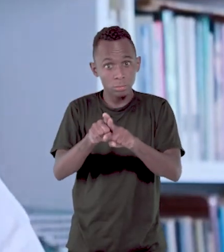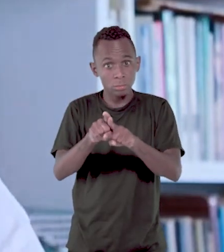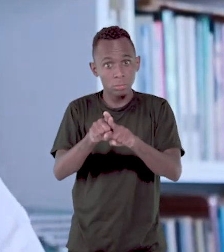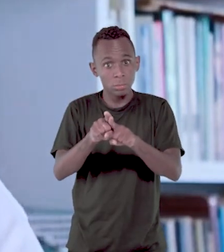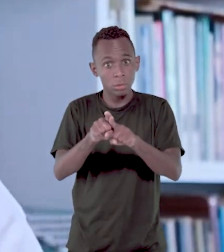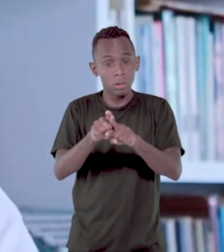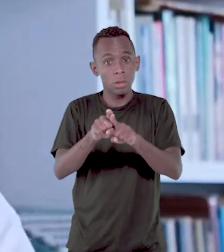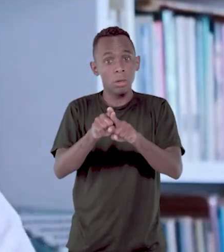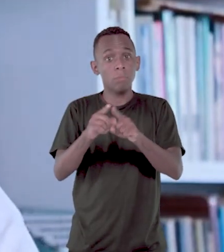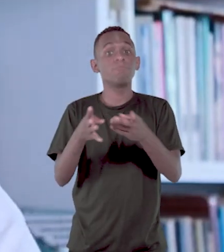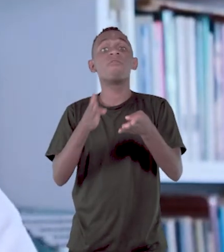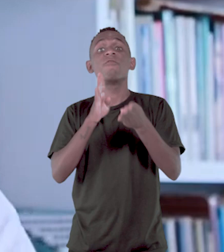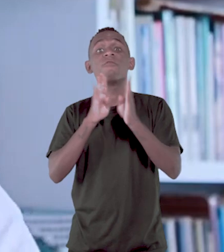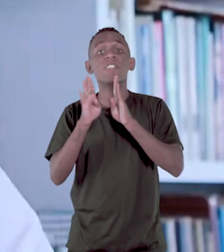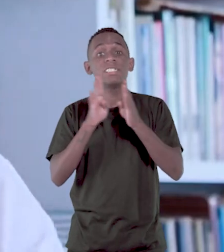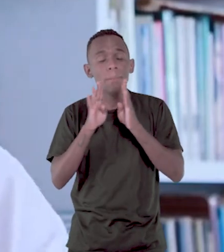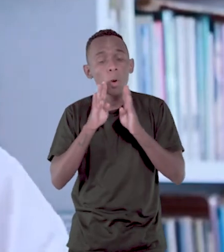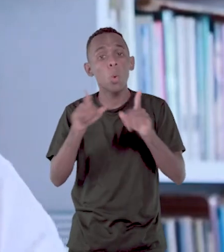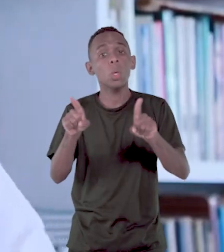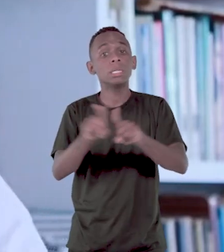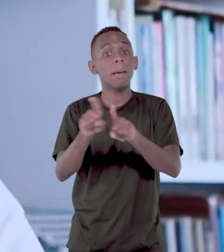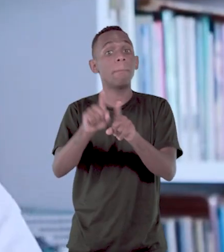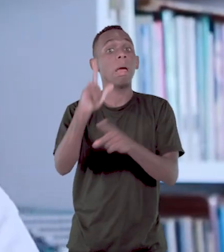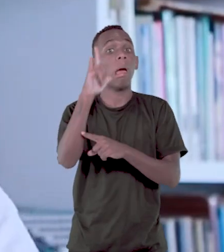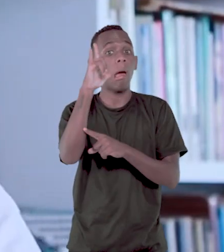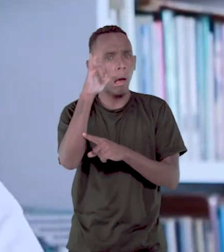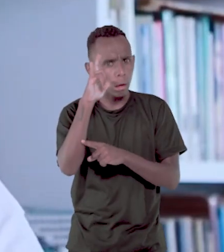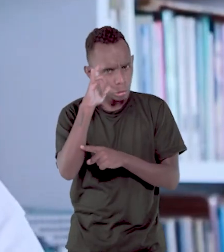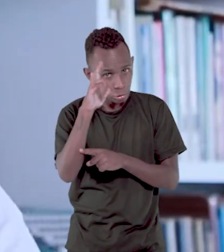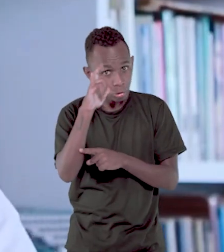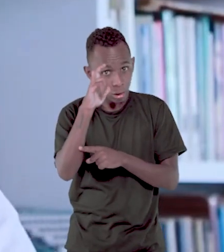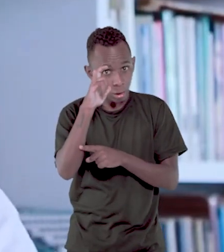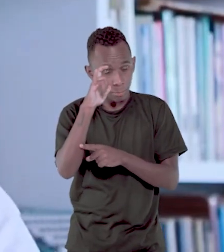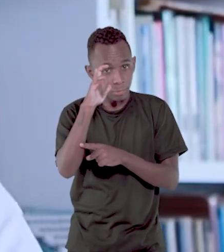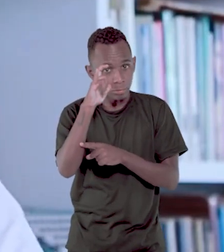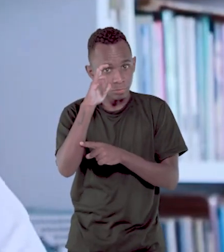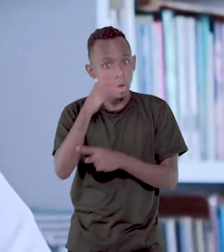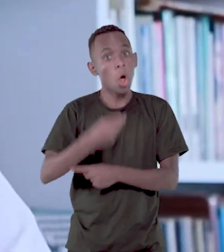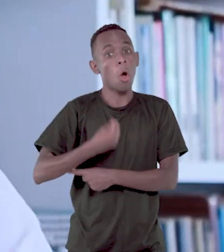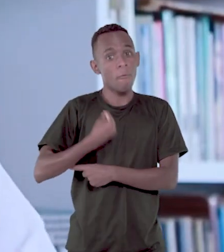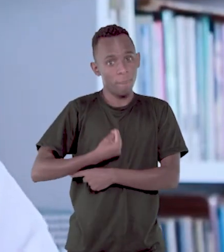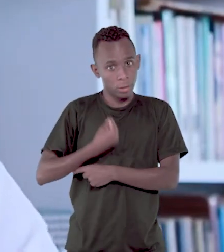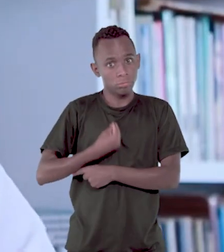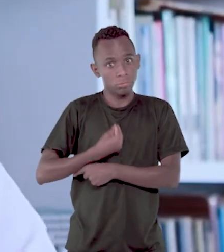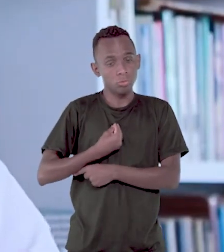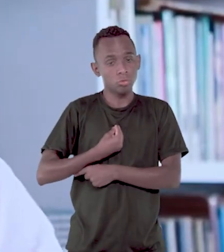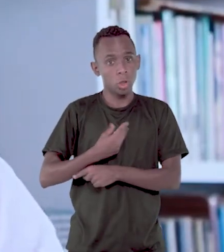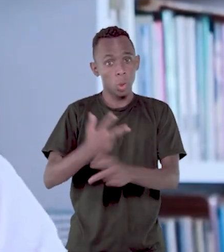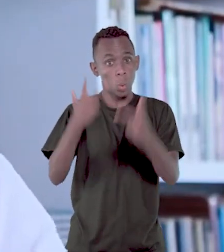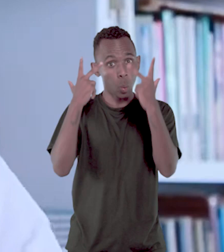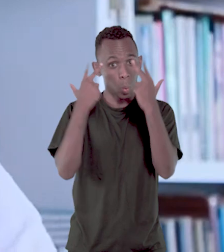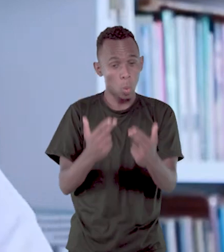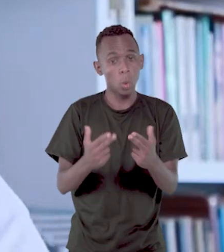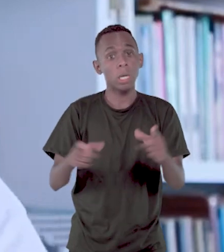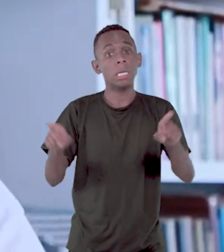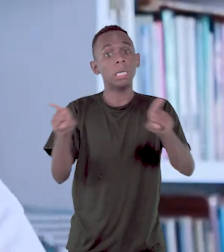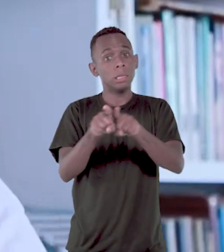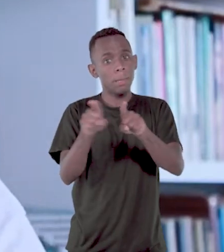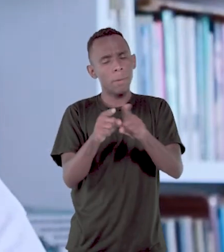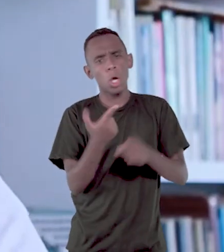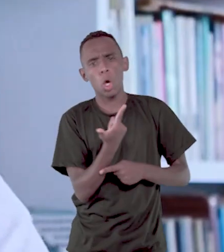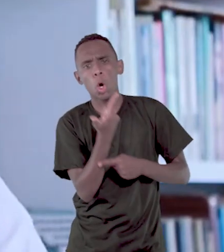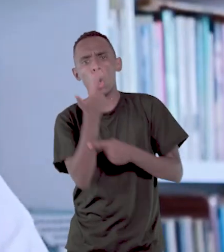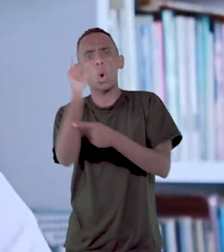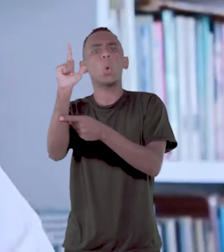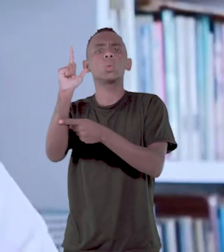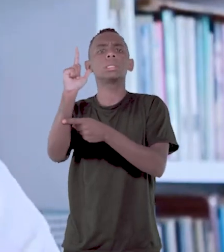transmissão também está sendo feita pelo Facebook e pelo Instagram do Sempre um Papo ao mesmo tempo, além